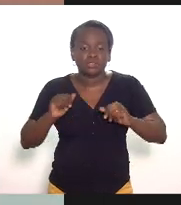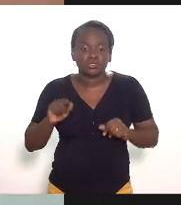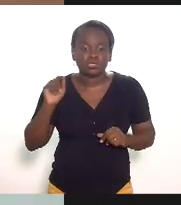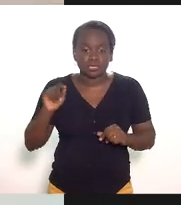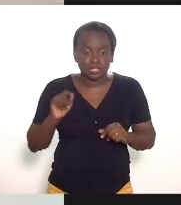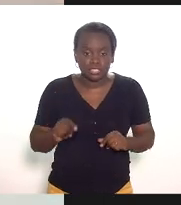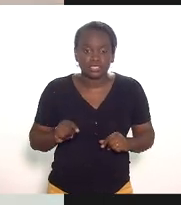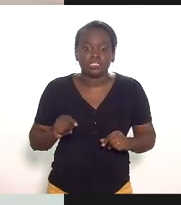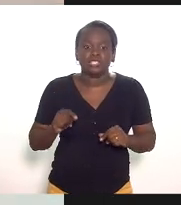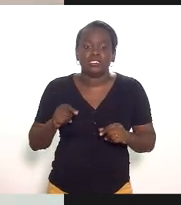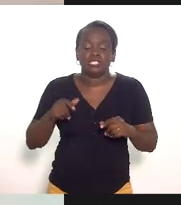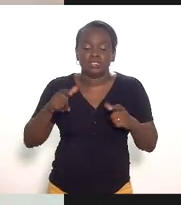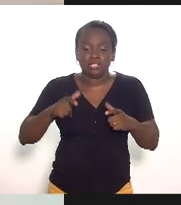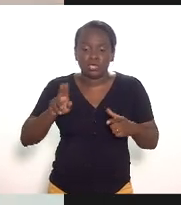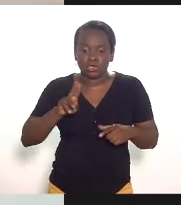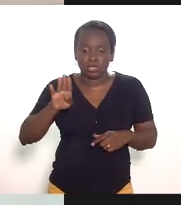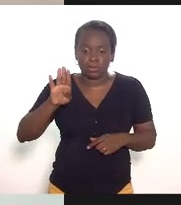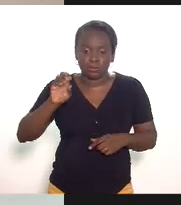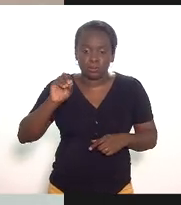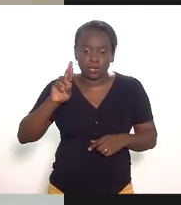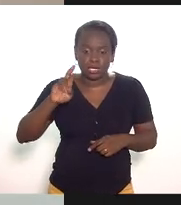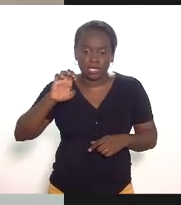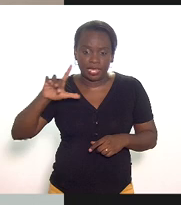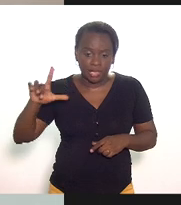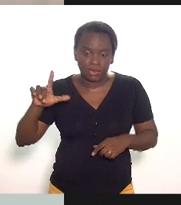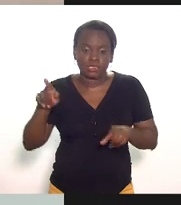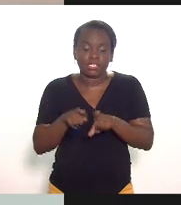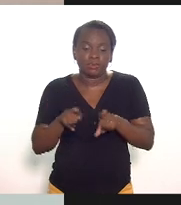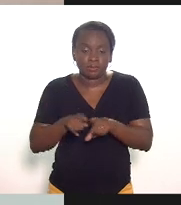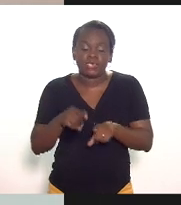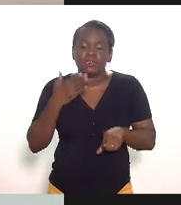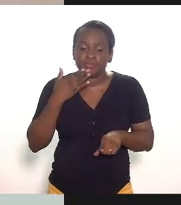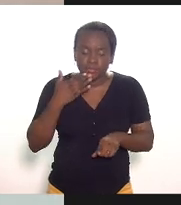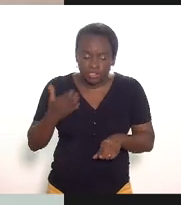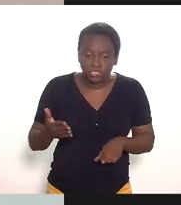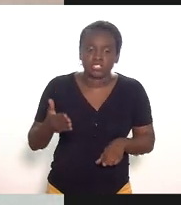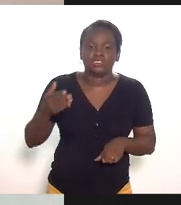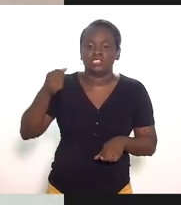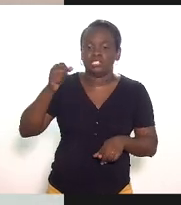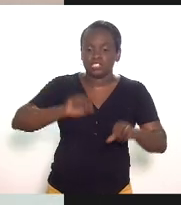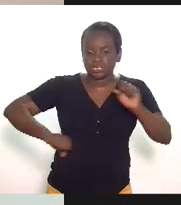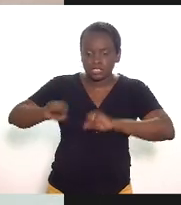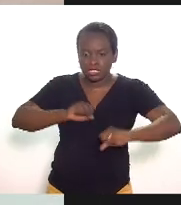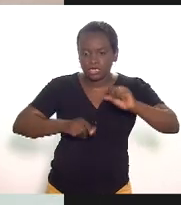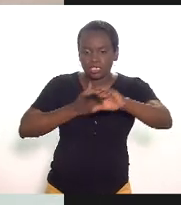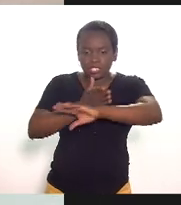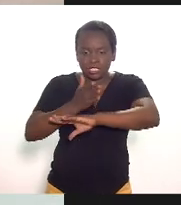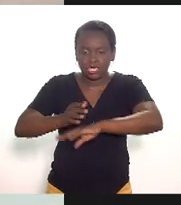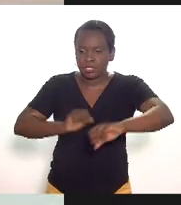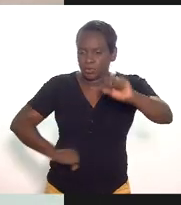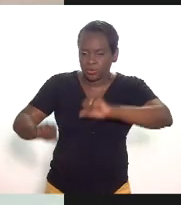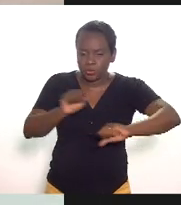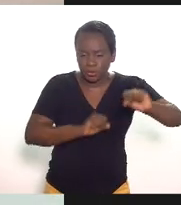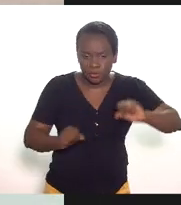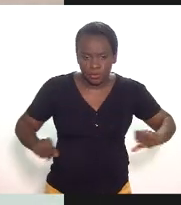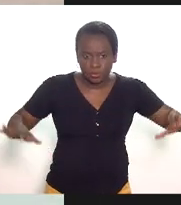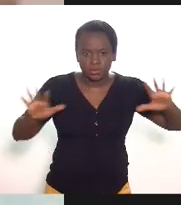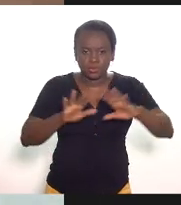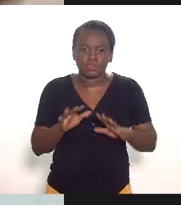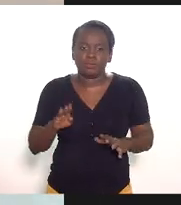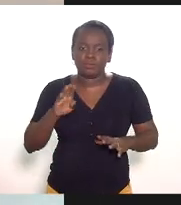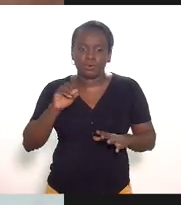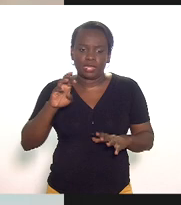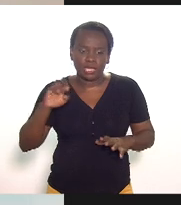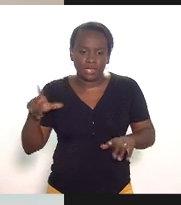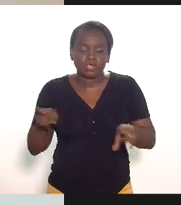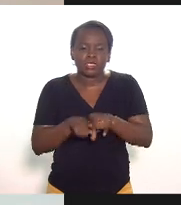foi a comunidade do Borel. Eu também fiz encaminhamento com o para que fosse lá também feito o trabalho de sanitização da favela do Borel. E